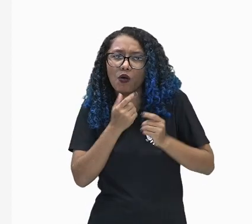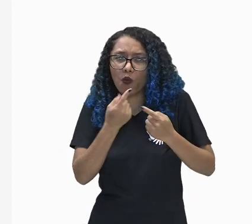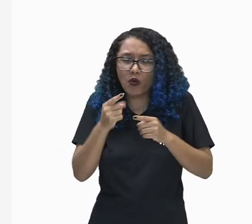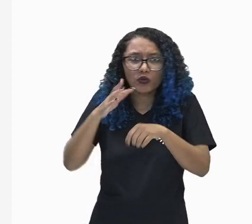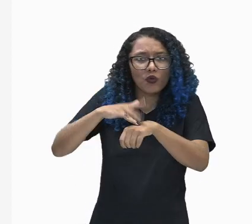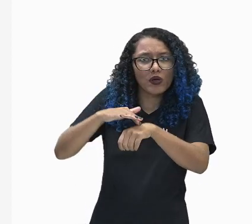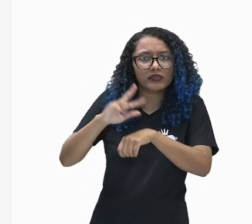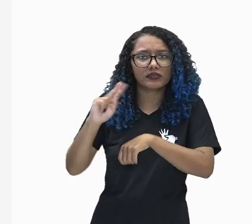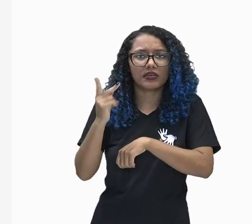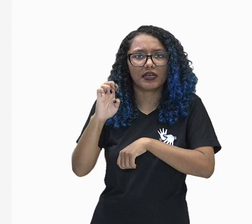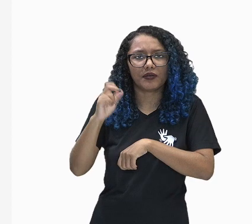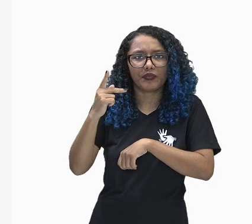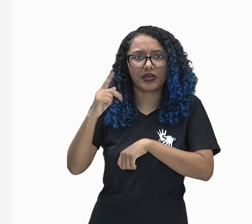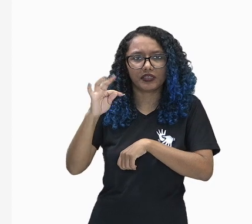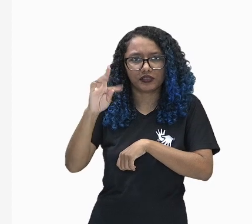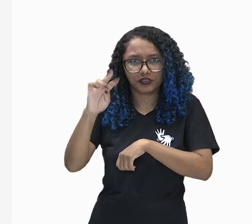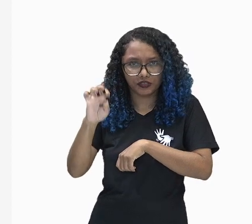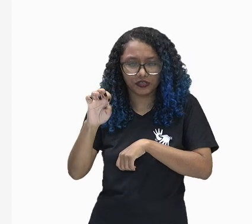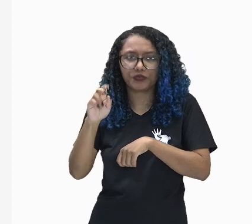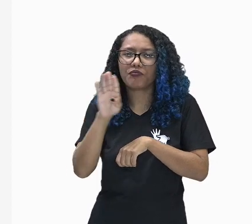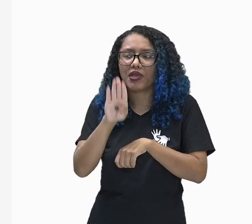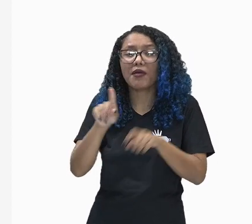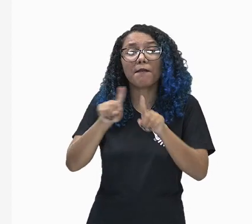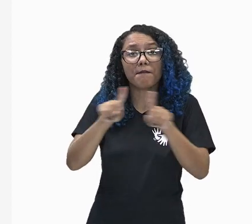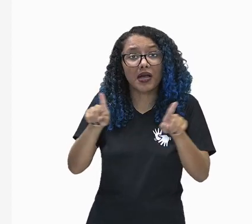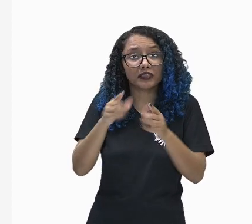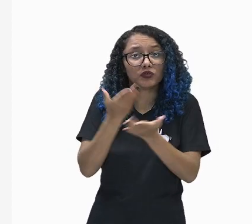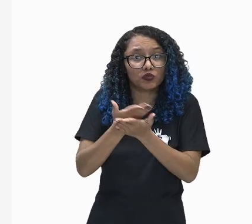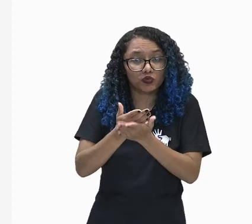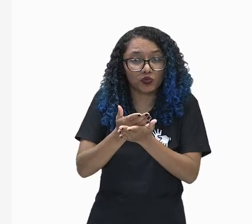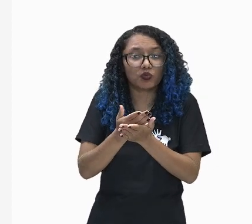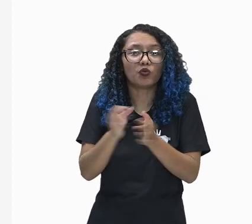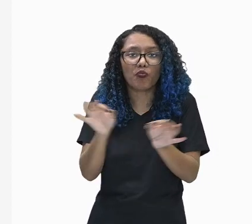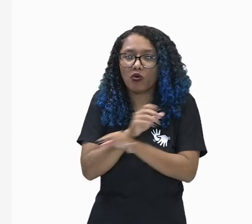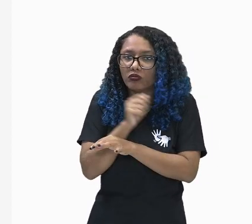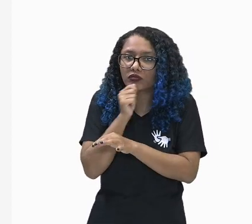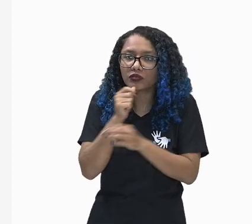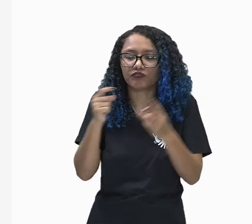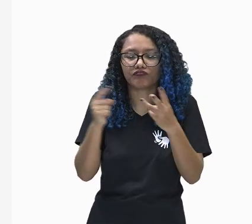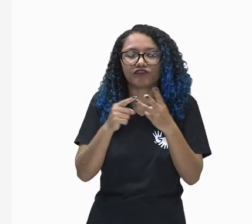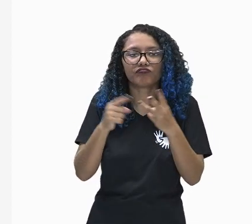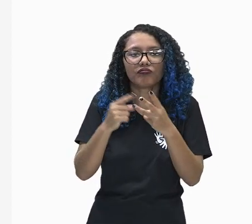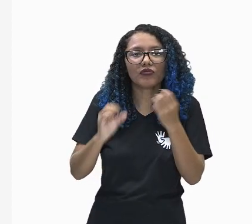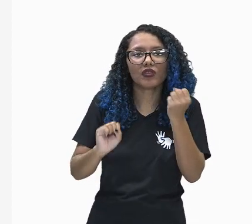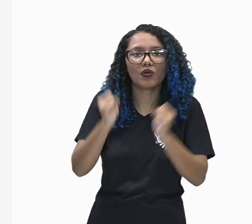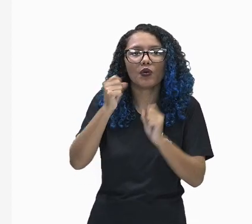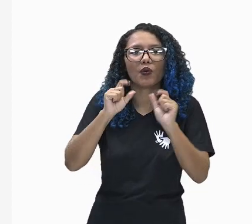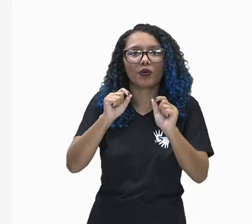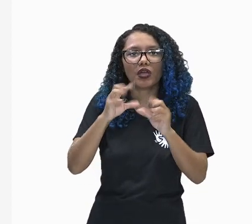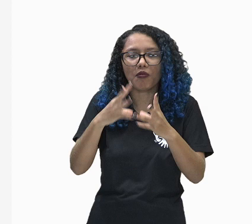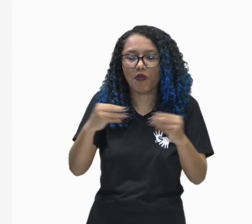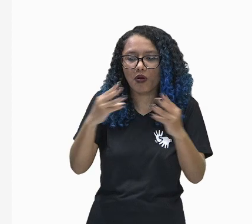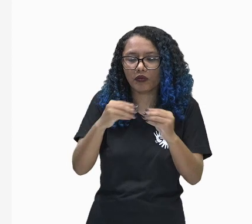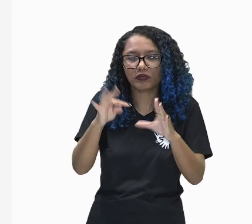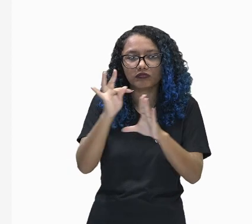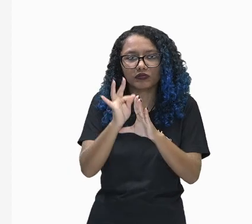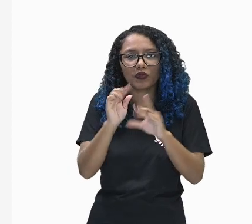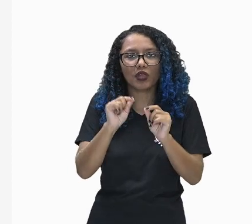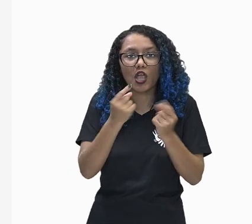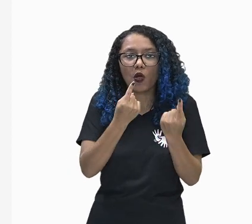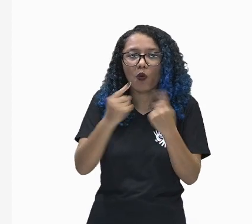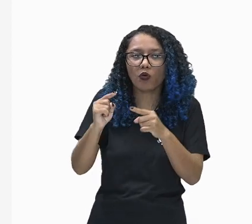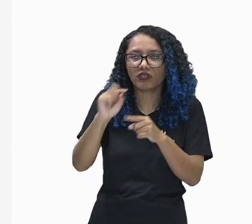esses organismos. E na indústria nós temos aí o algodão transgênico com resistência a insetos. Sim,